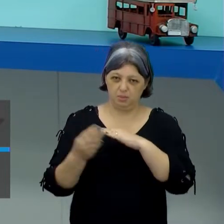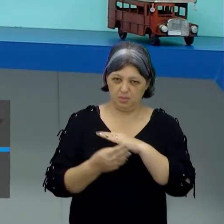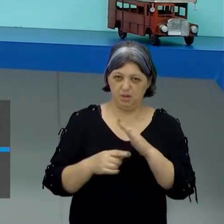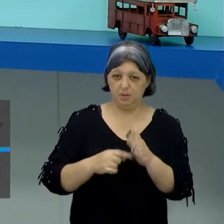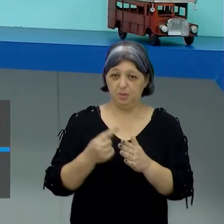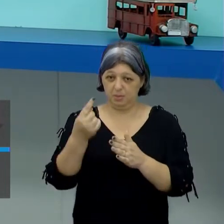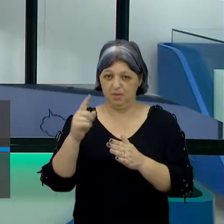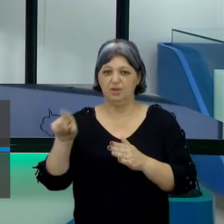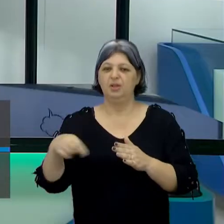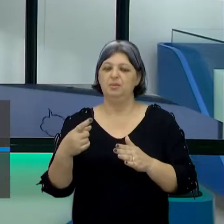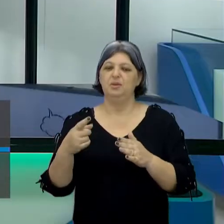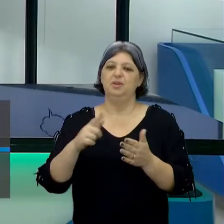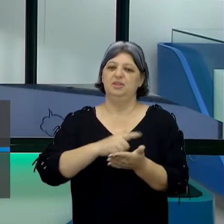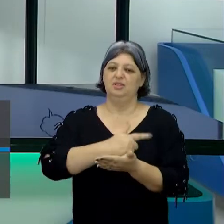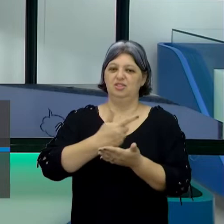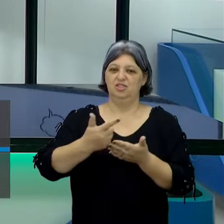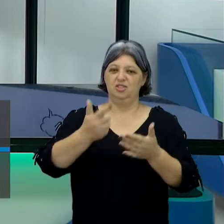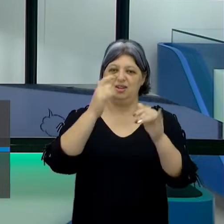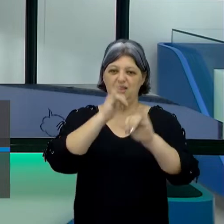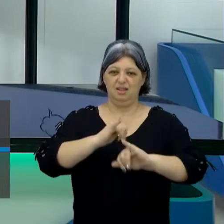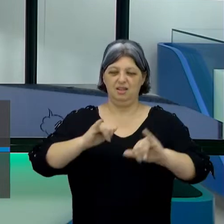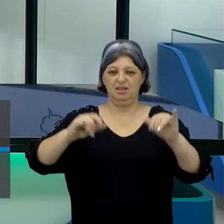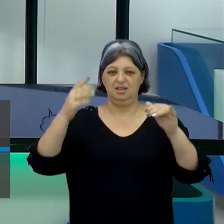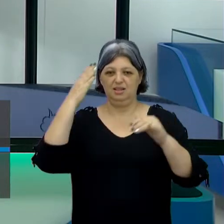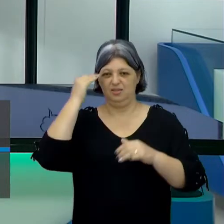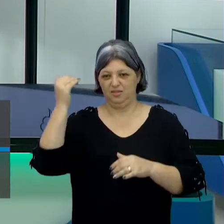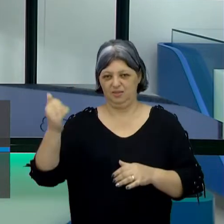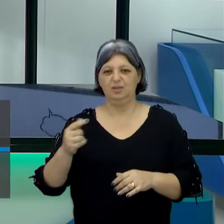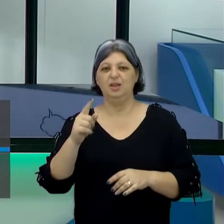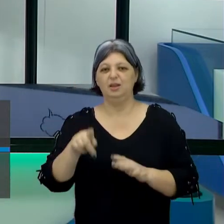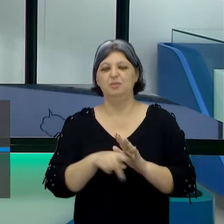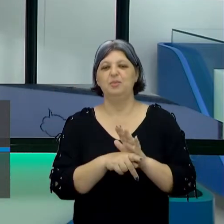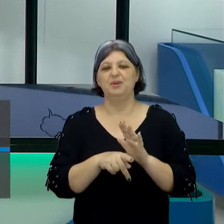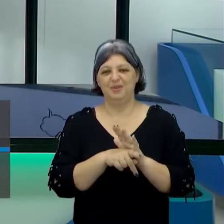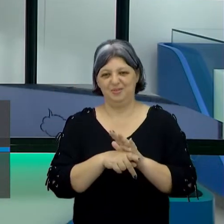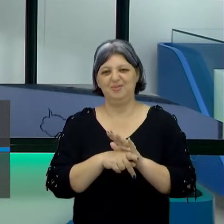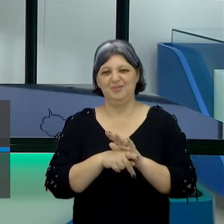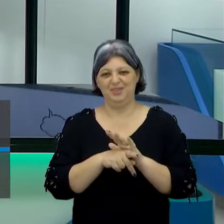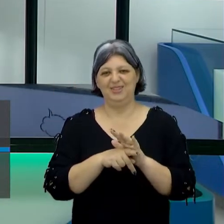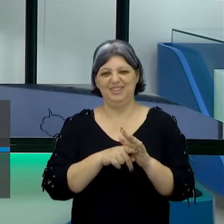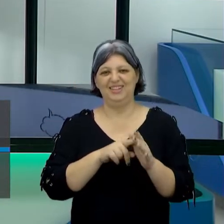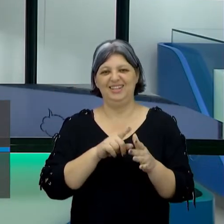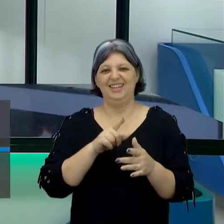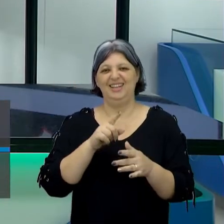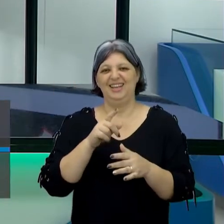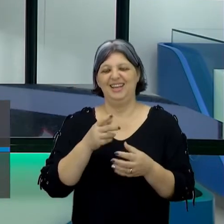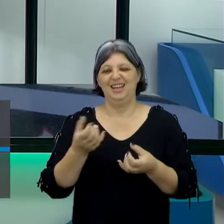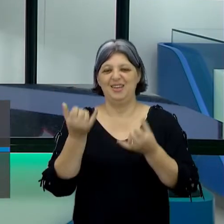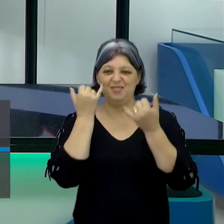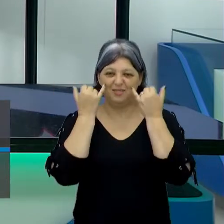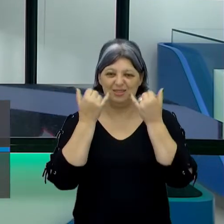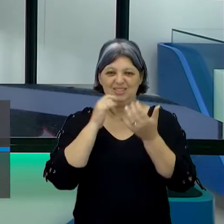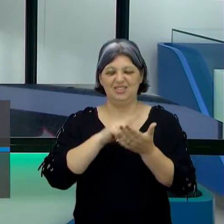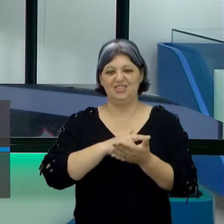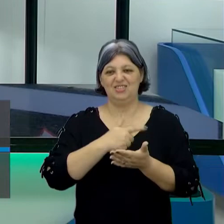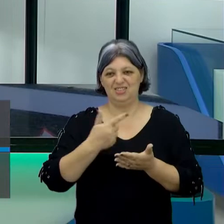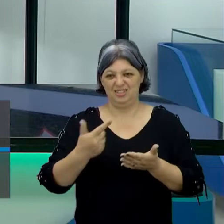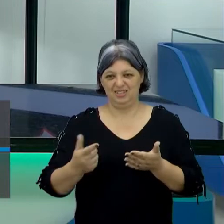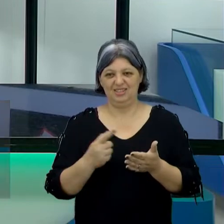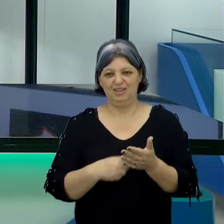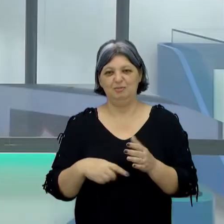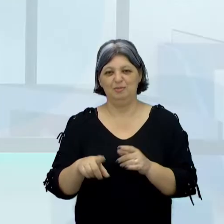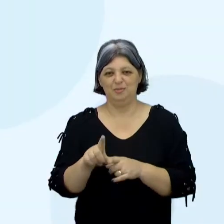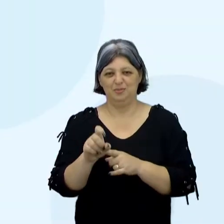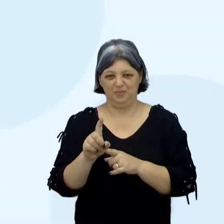já sabem. Isso aqui tem o nome. Jornalismo comunitário. Ah, esse aí mesmo. Então, Bem bacana. Quer ver outro termo que nós estudamos aqui?